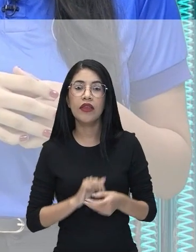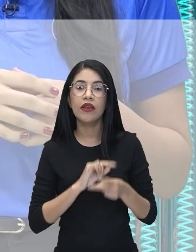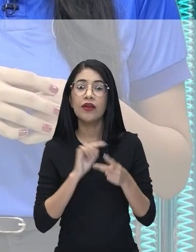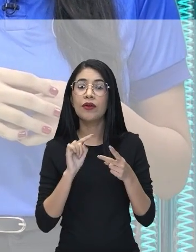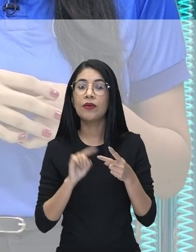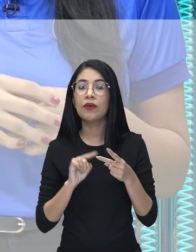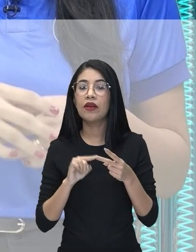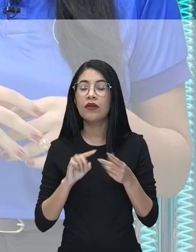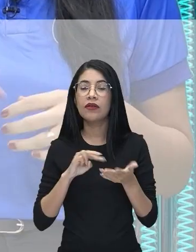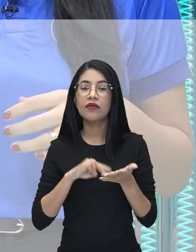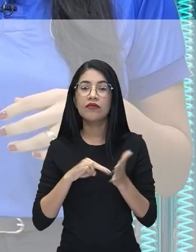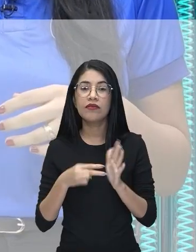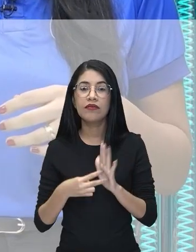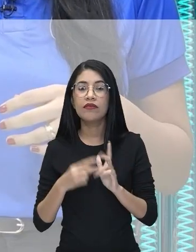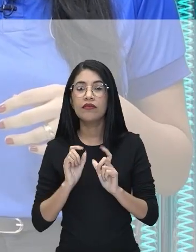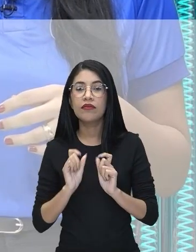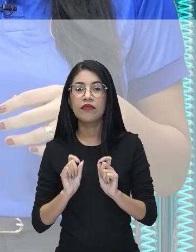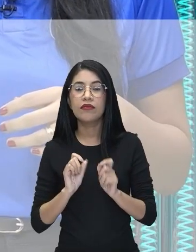Adorable,